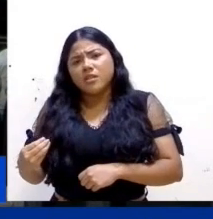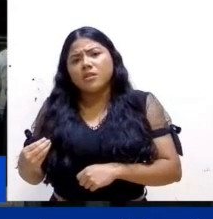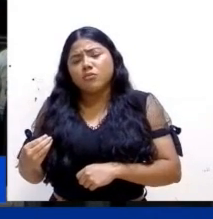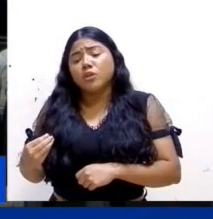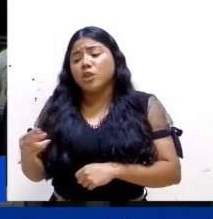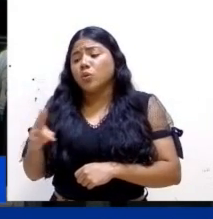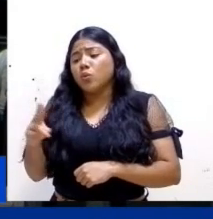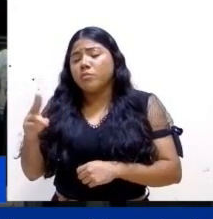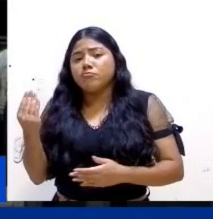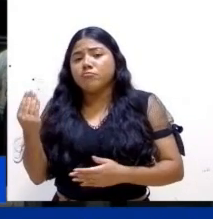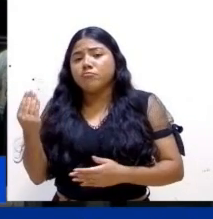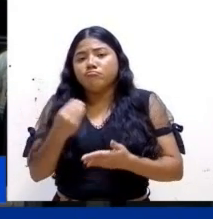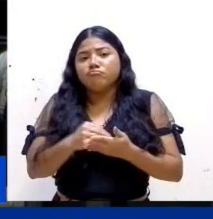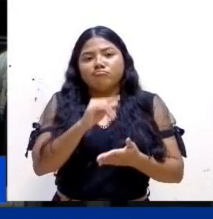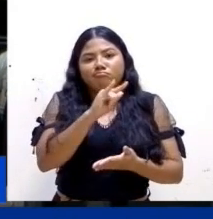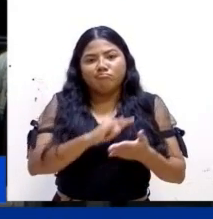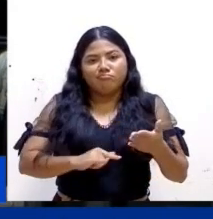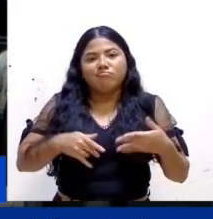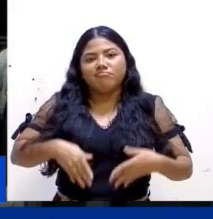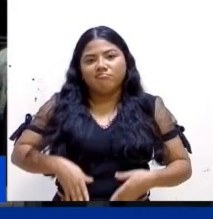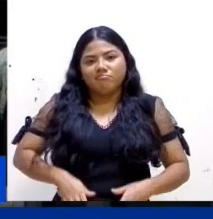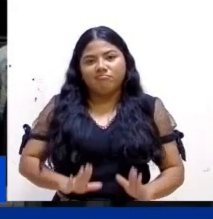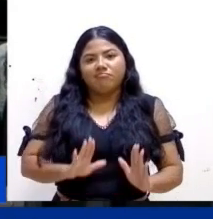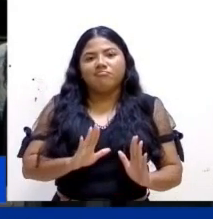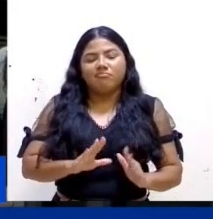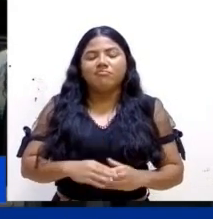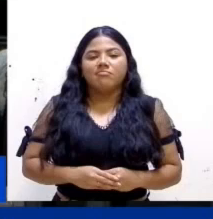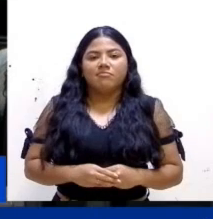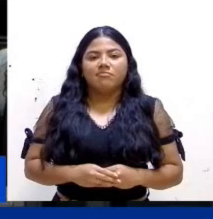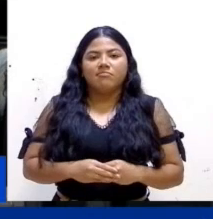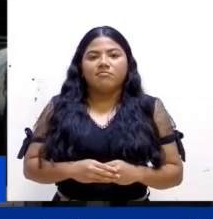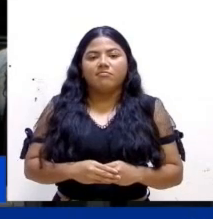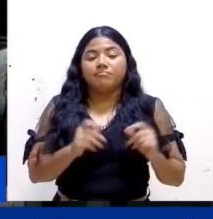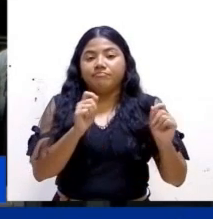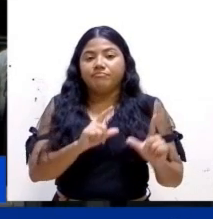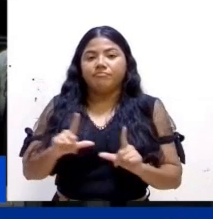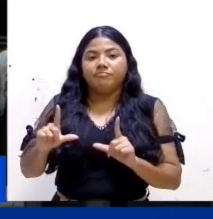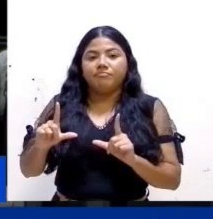mão desse direito. Vamos passar.